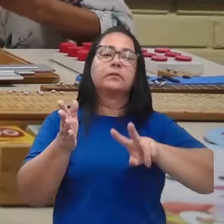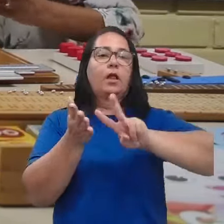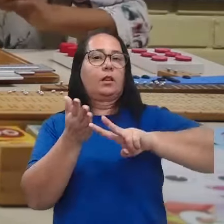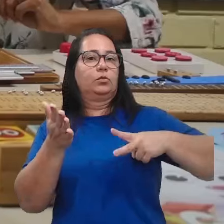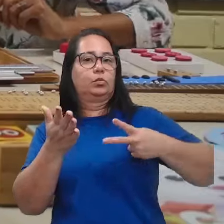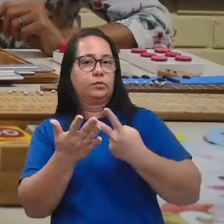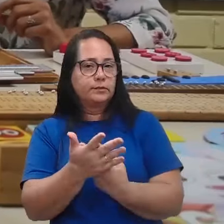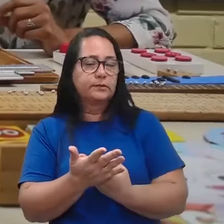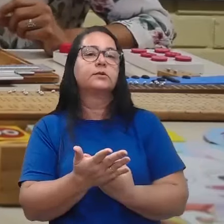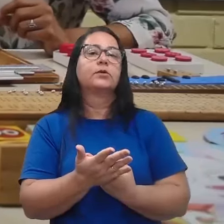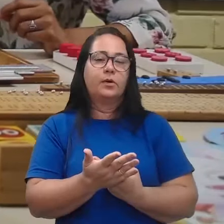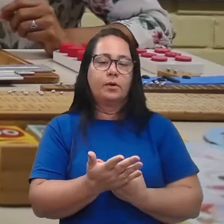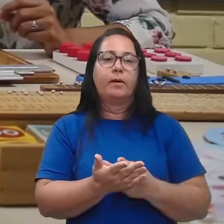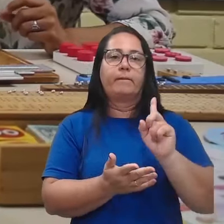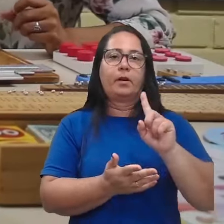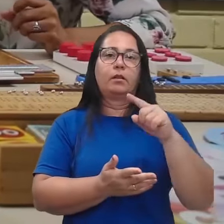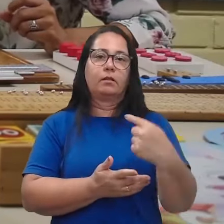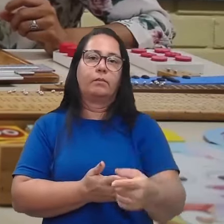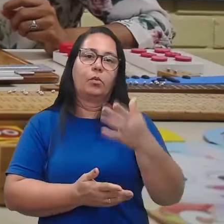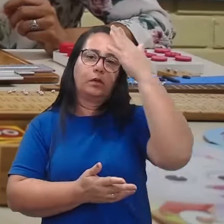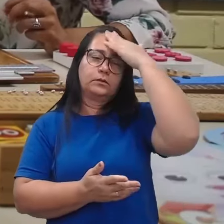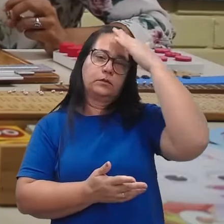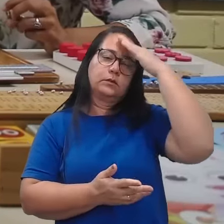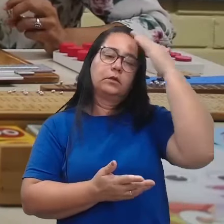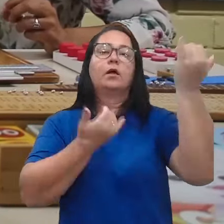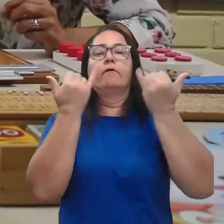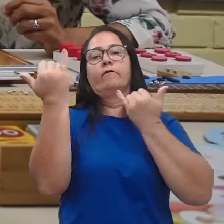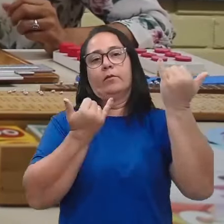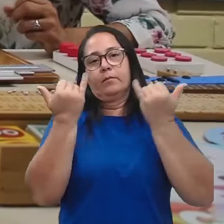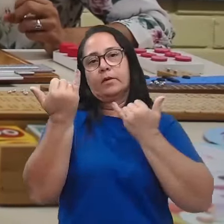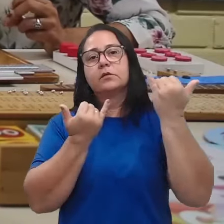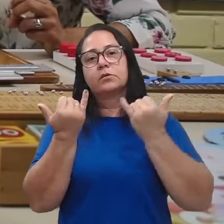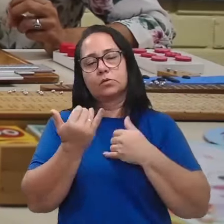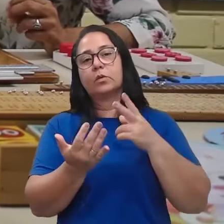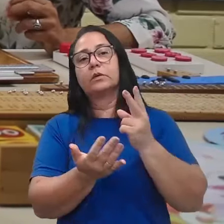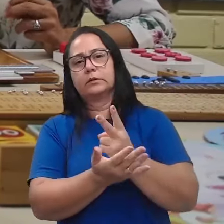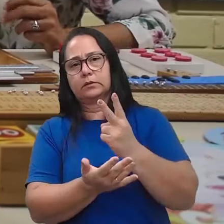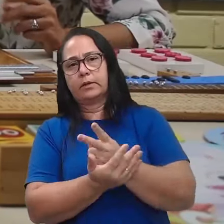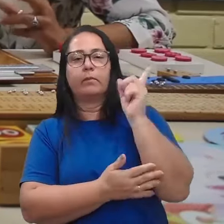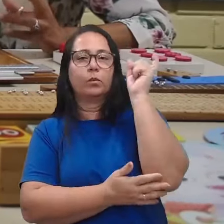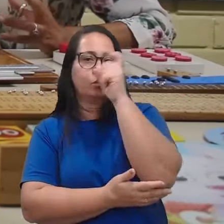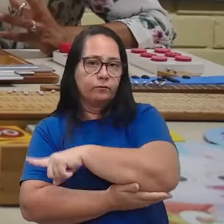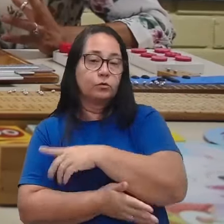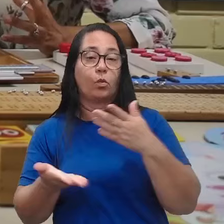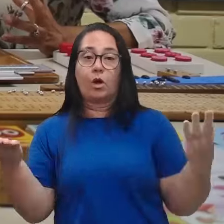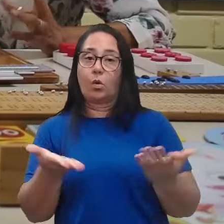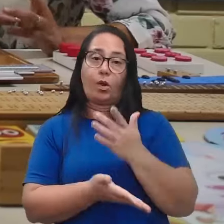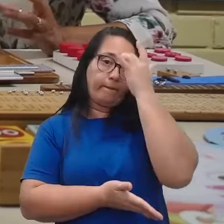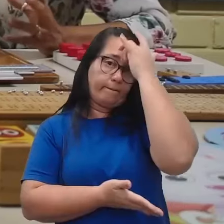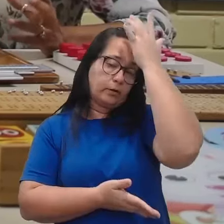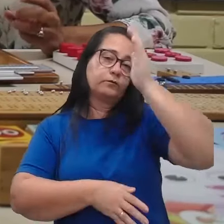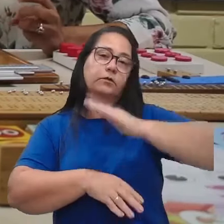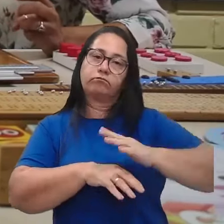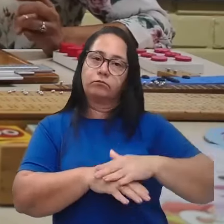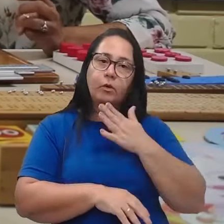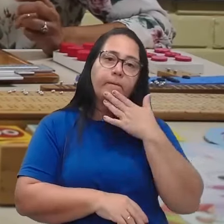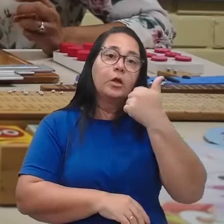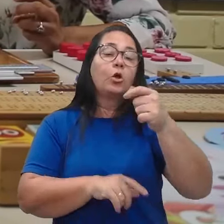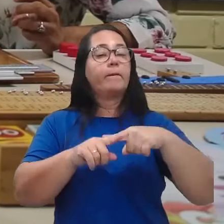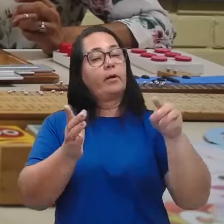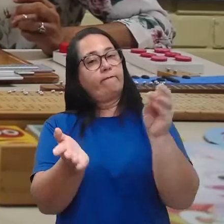para poder ter essas informações. Era sempre muito difícil. Entendi. tem melhorado, mas precisa